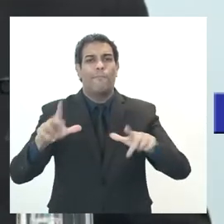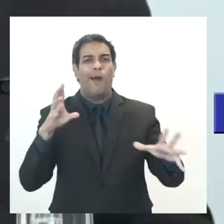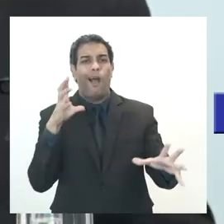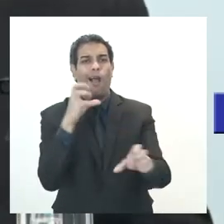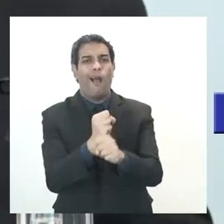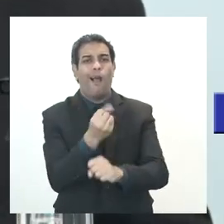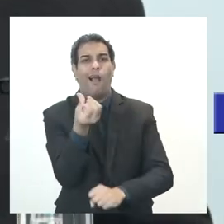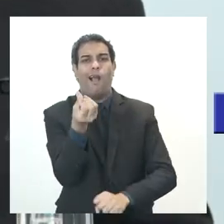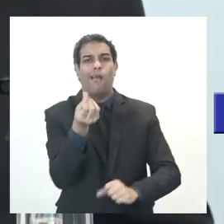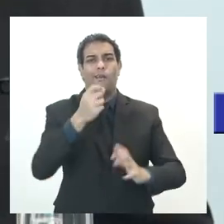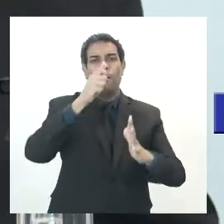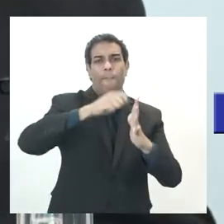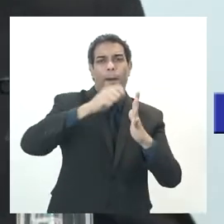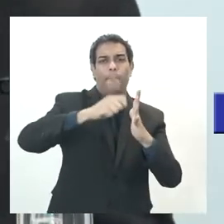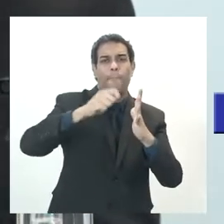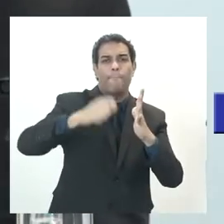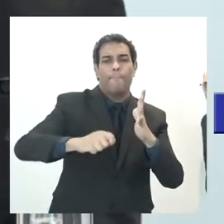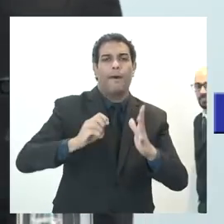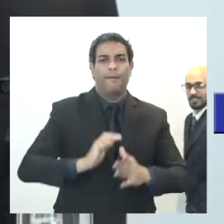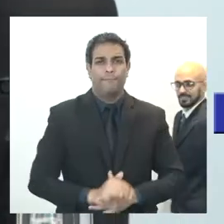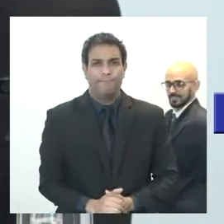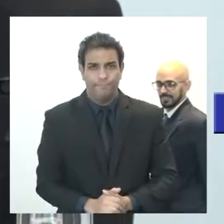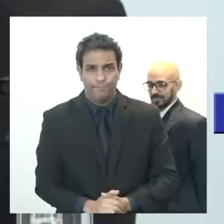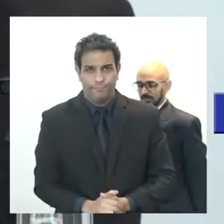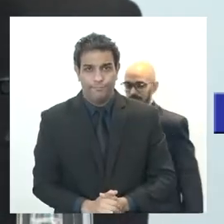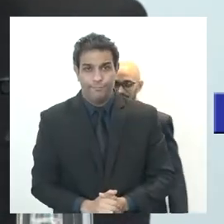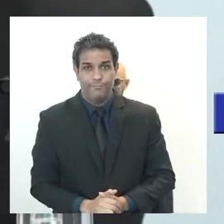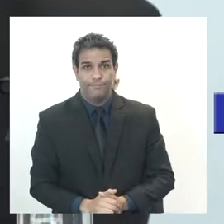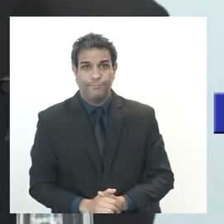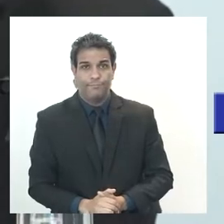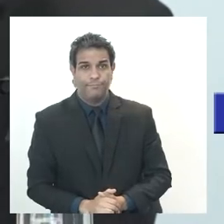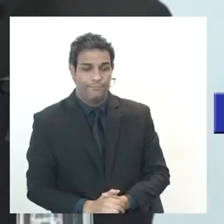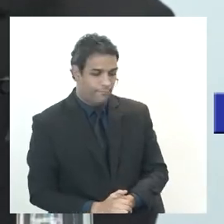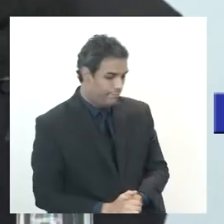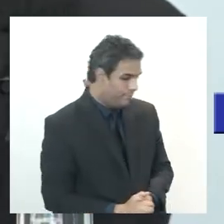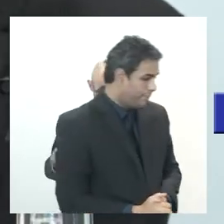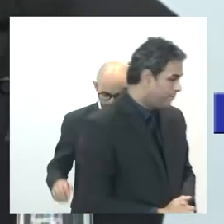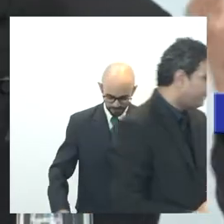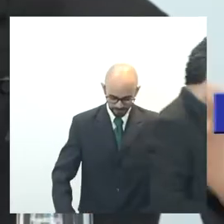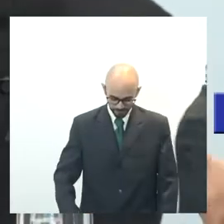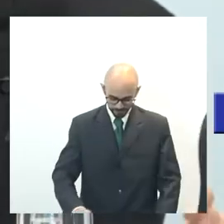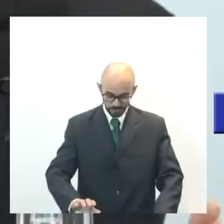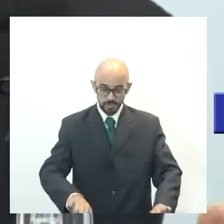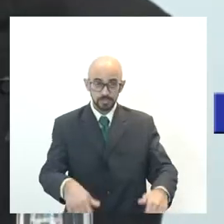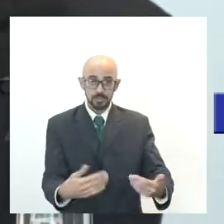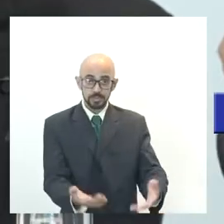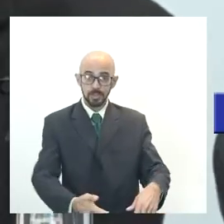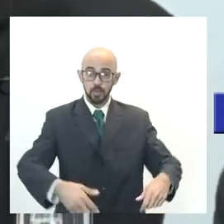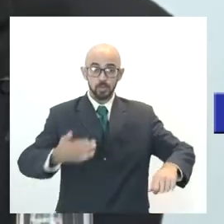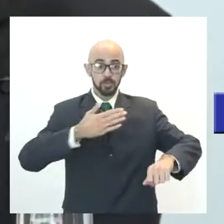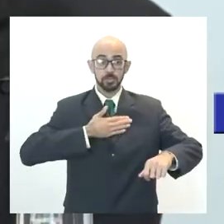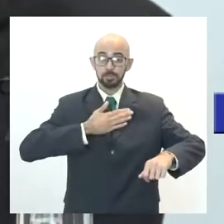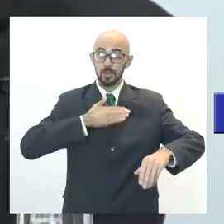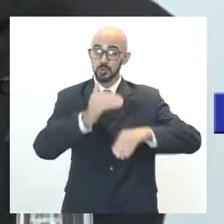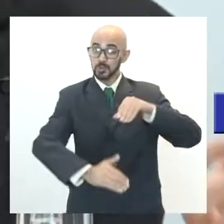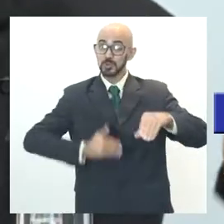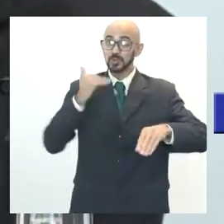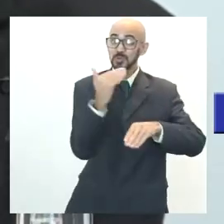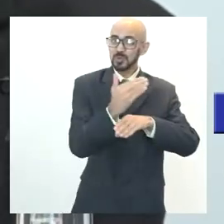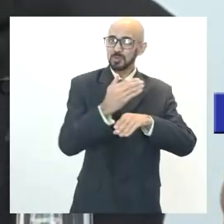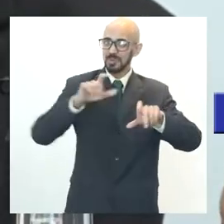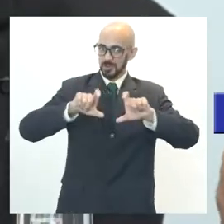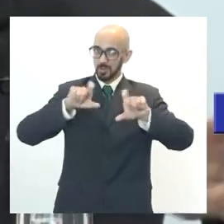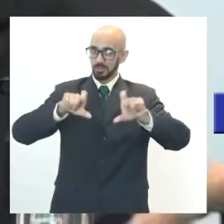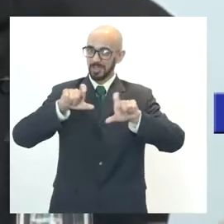meses quando eu sair da Embratel quase 30 anos depois eu sozinho o meu super computador porque é uma maneira de